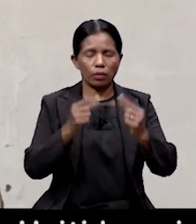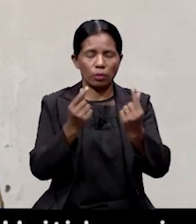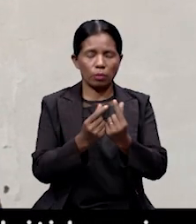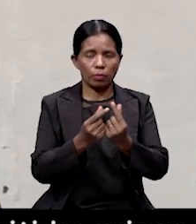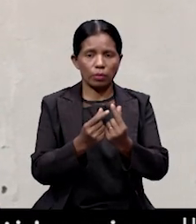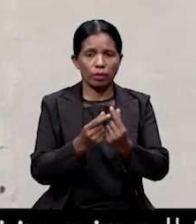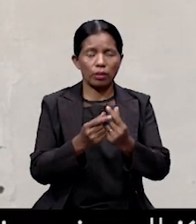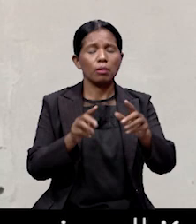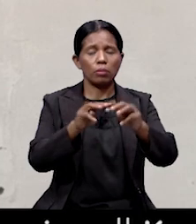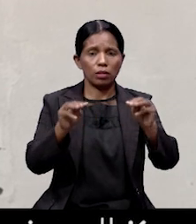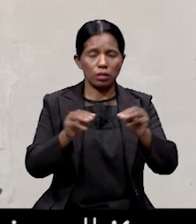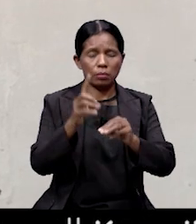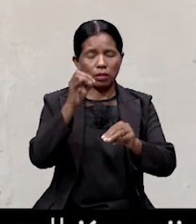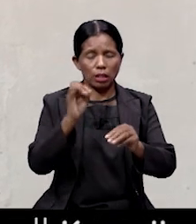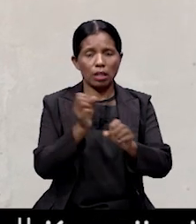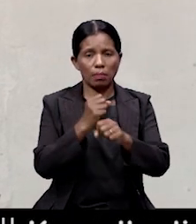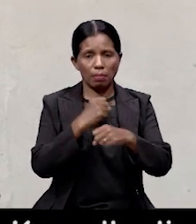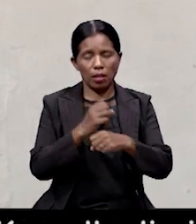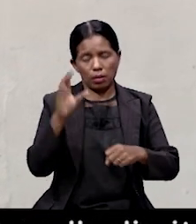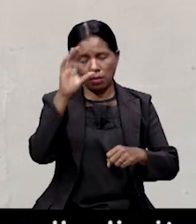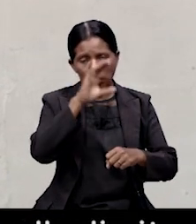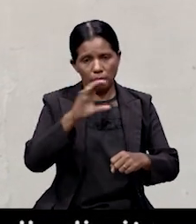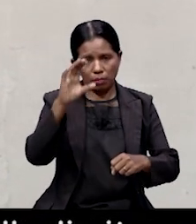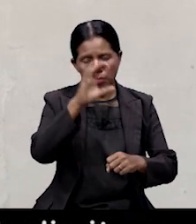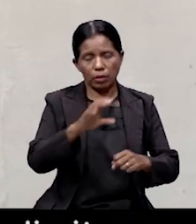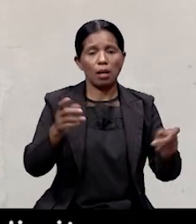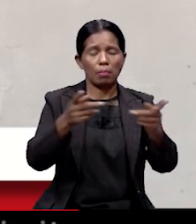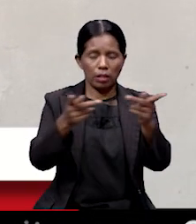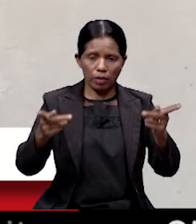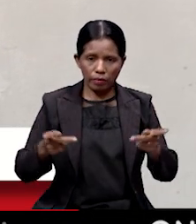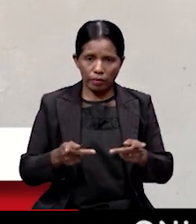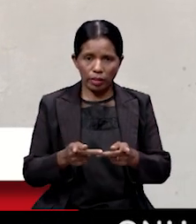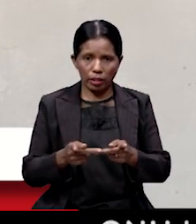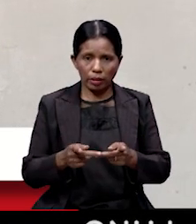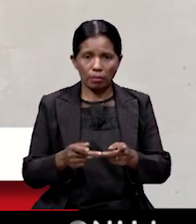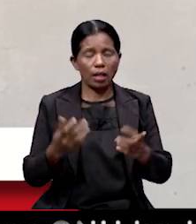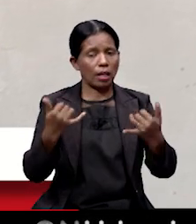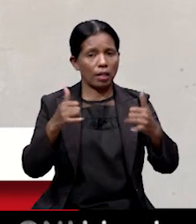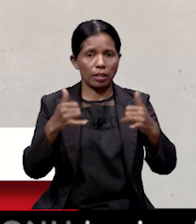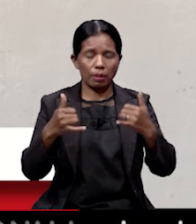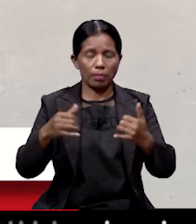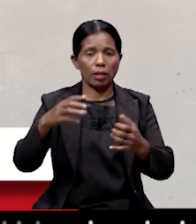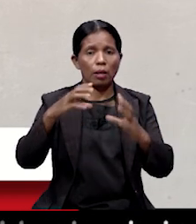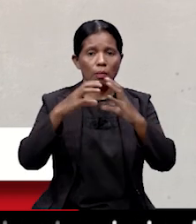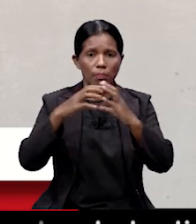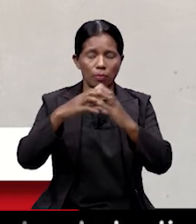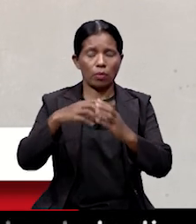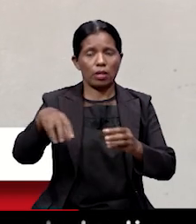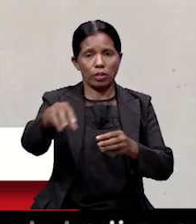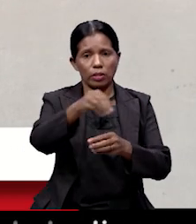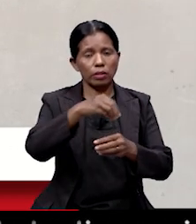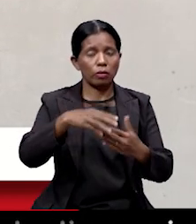Ilha, halo operação, vai fatin bola guling sira, e